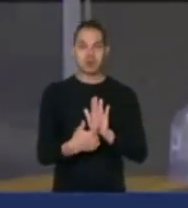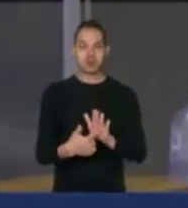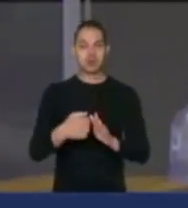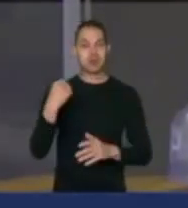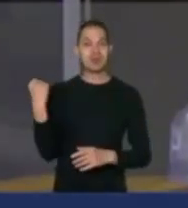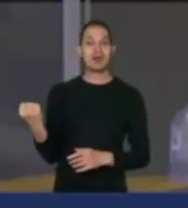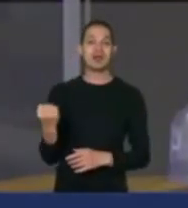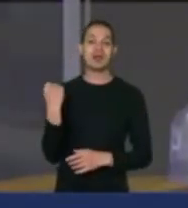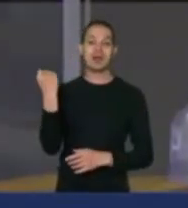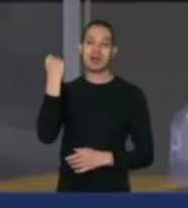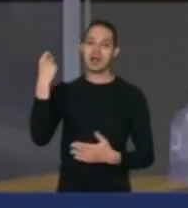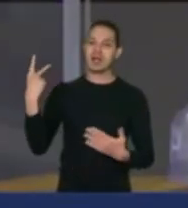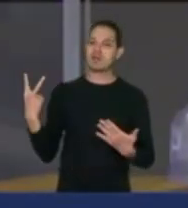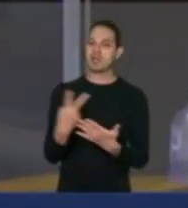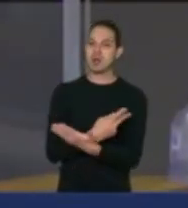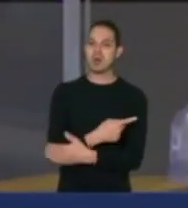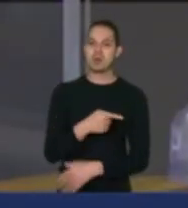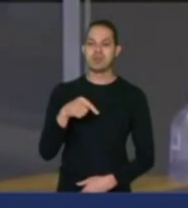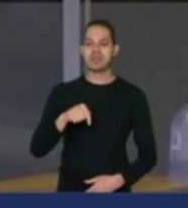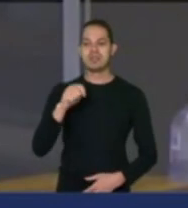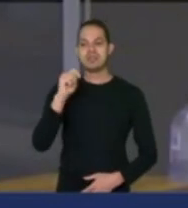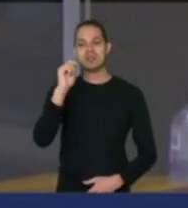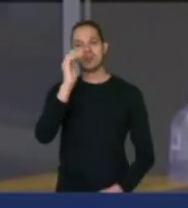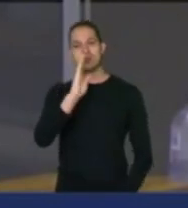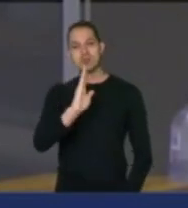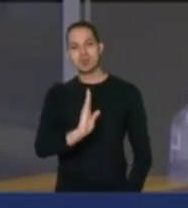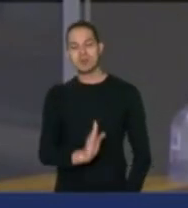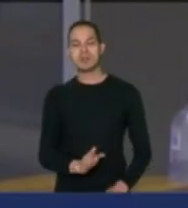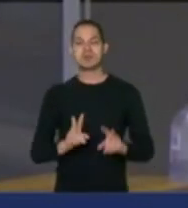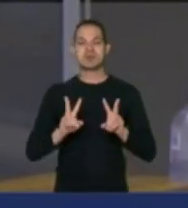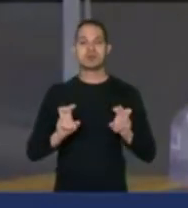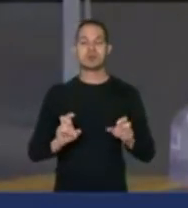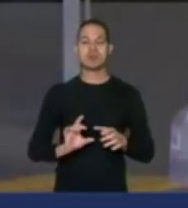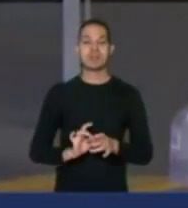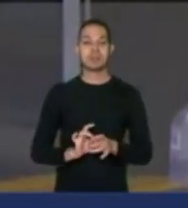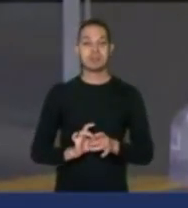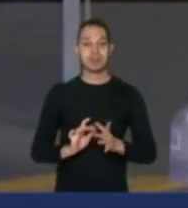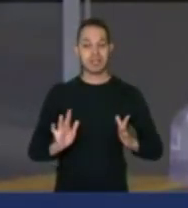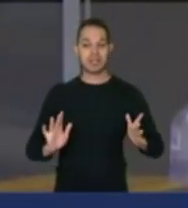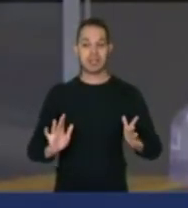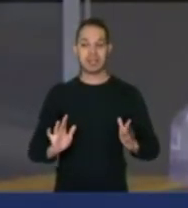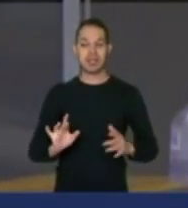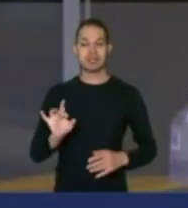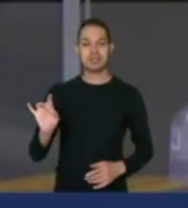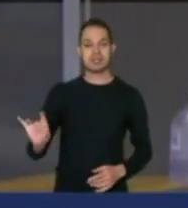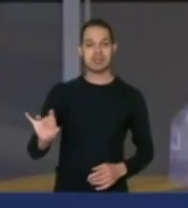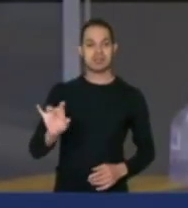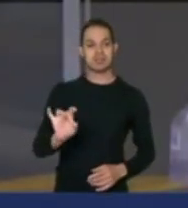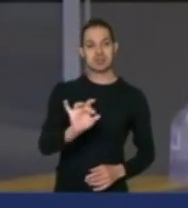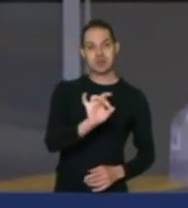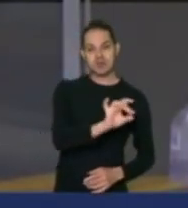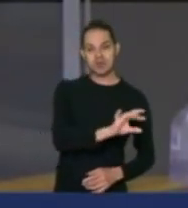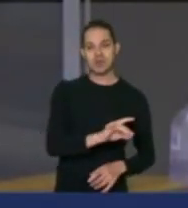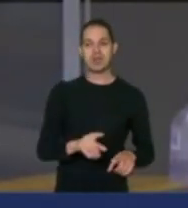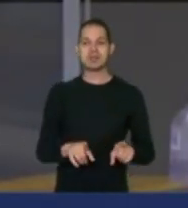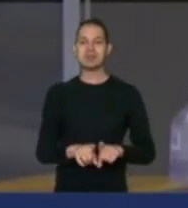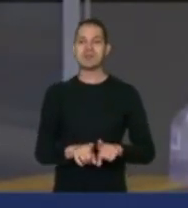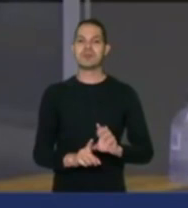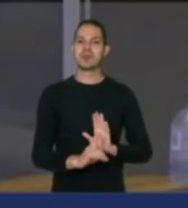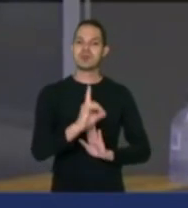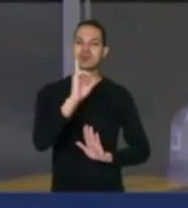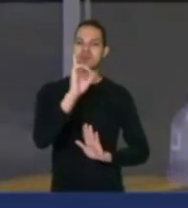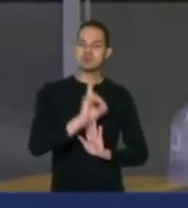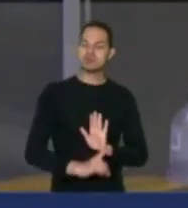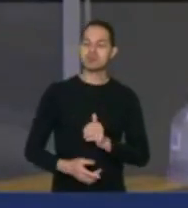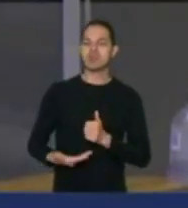grave porque nós passamos no Brasil em relação às nossas liberdades individuais, aos direitos